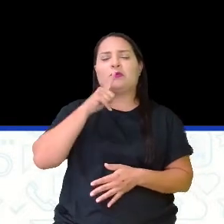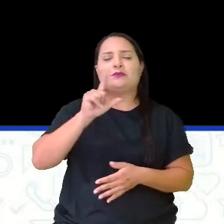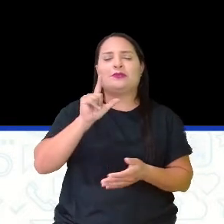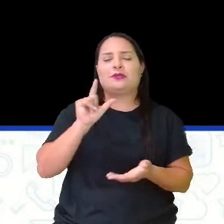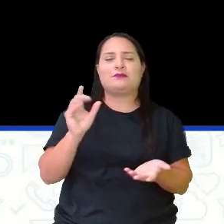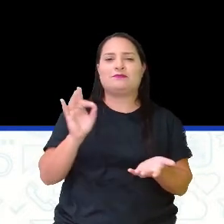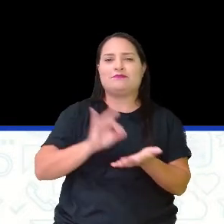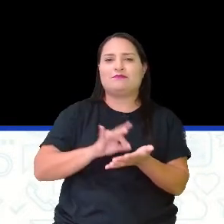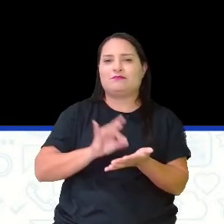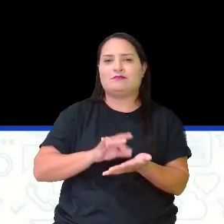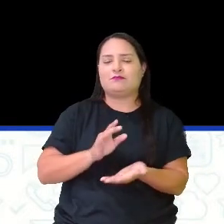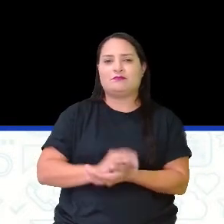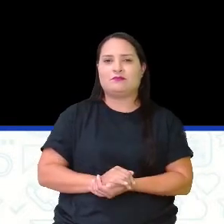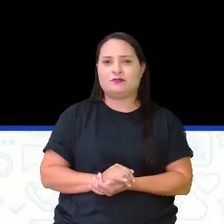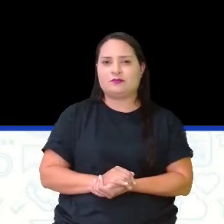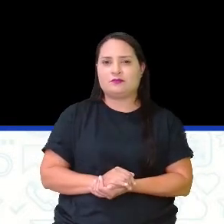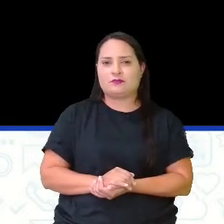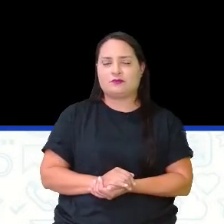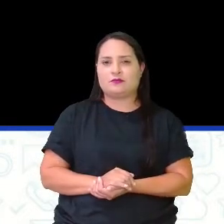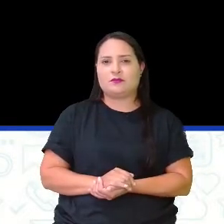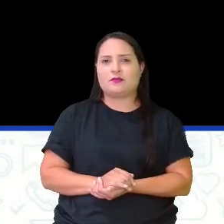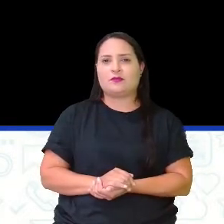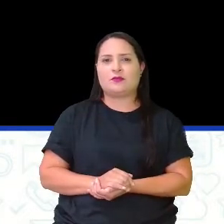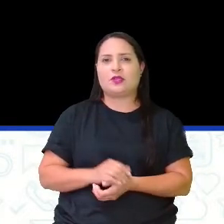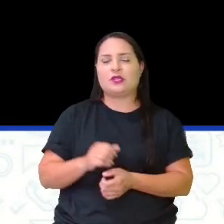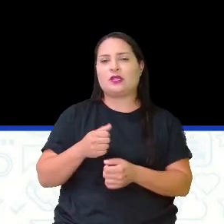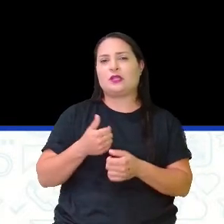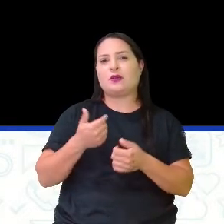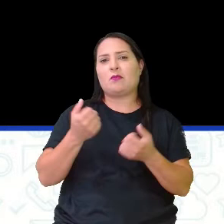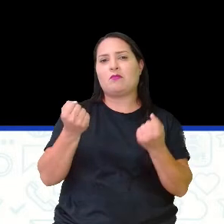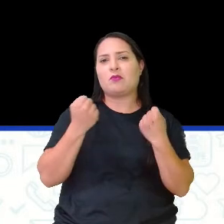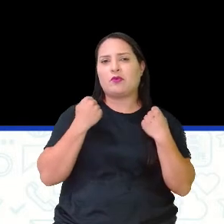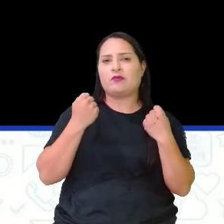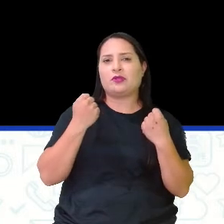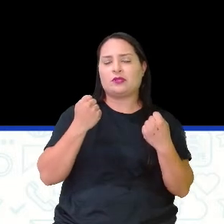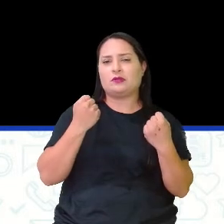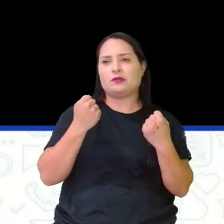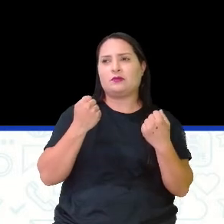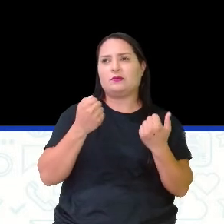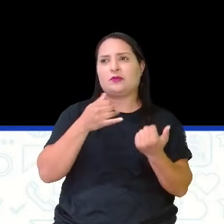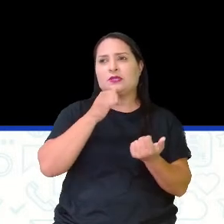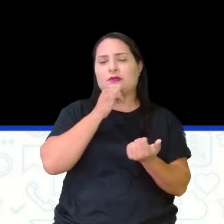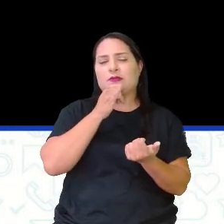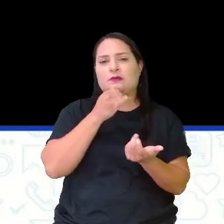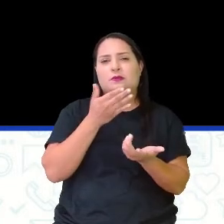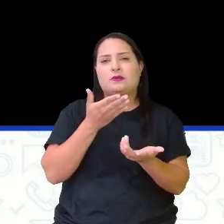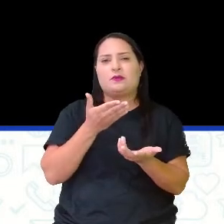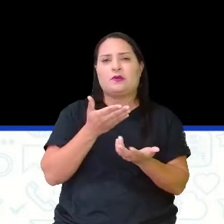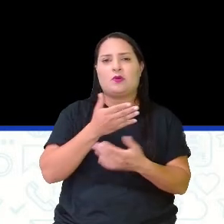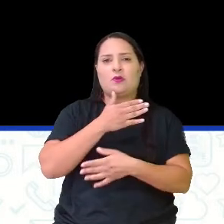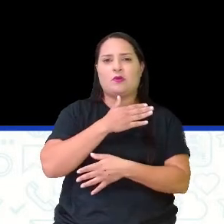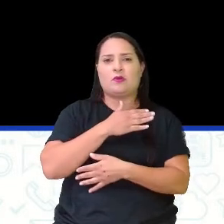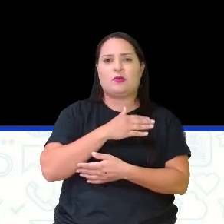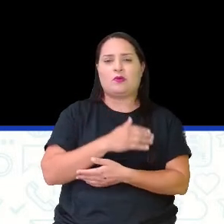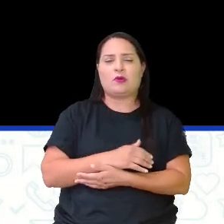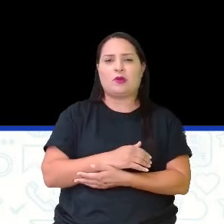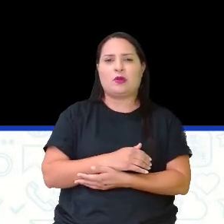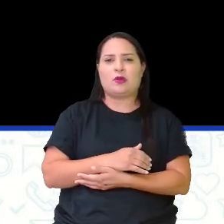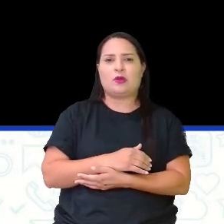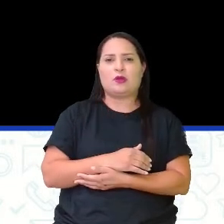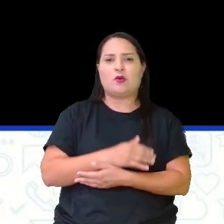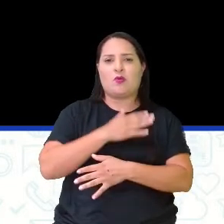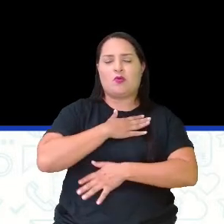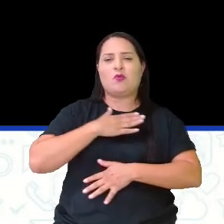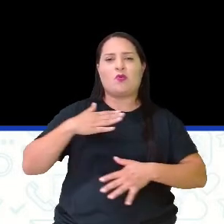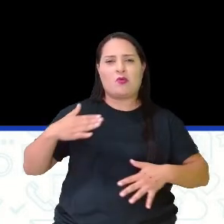idade, essa amplitude dos movimentos, ela diminui, né? O nosso corpo, ele envelhece junto com a